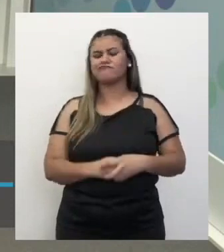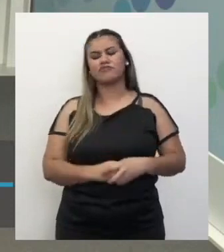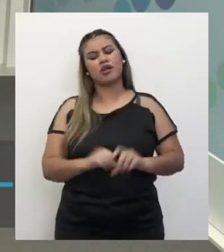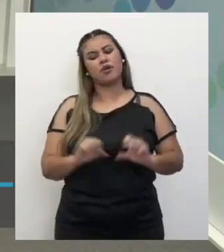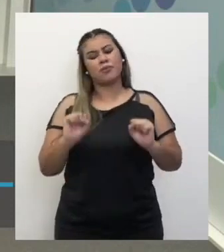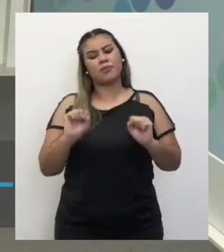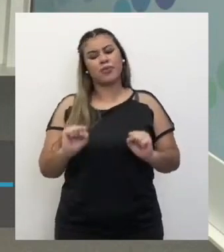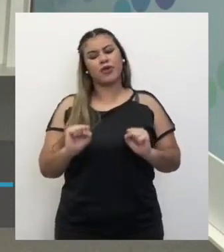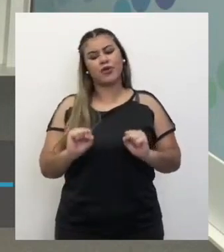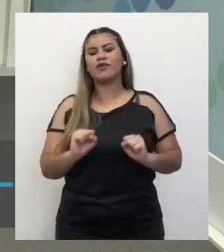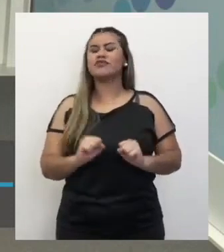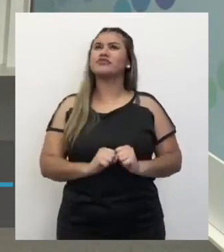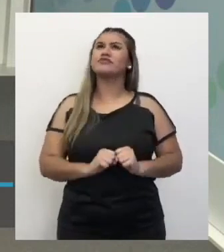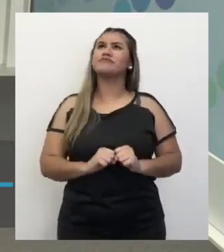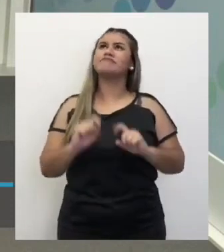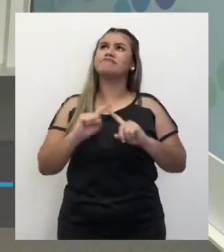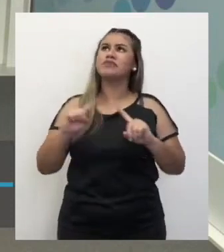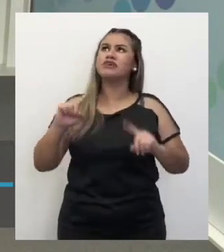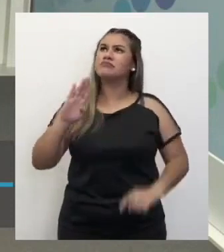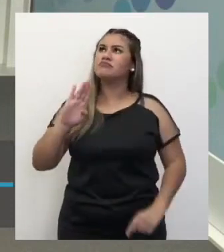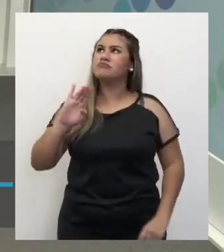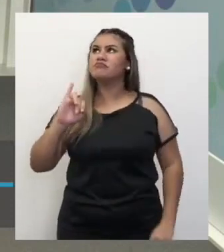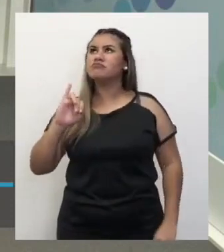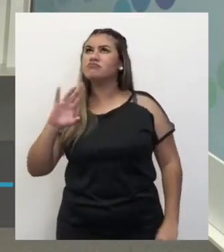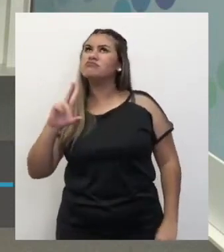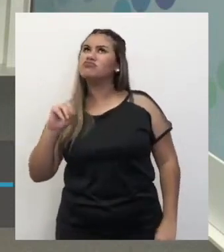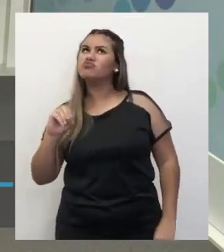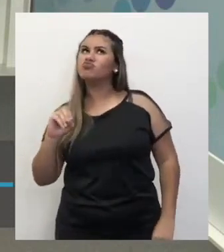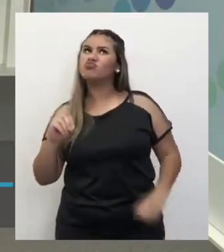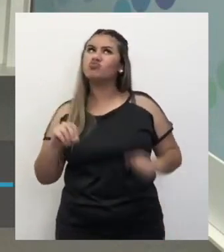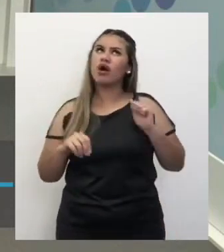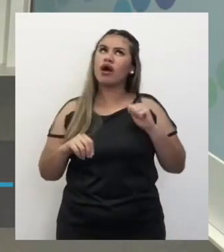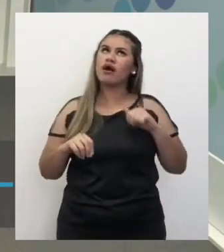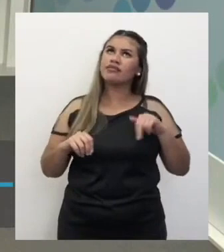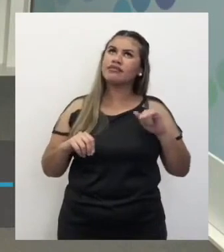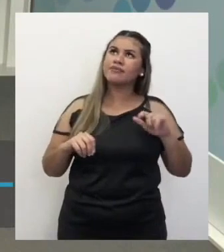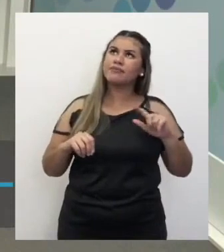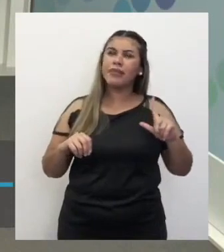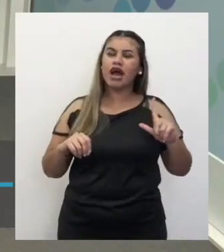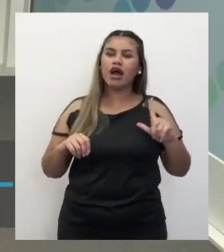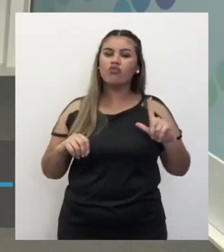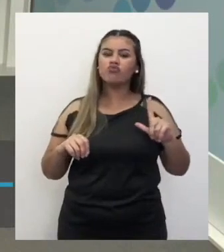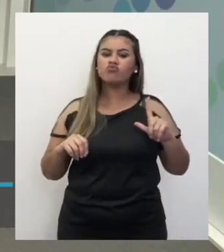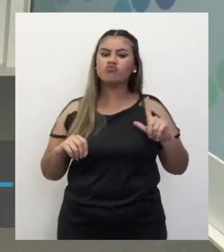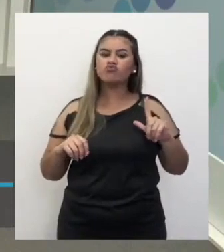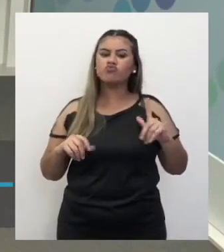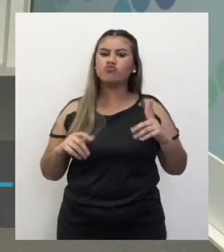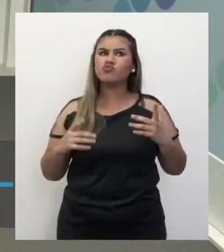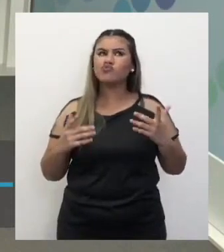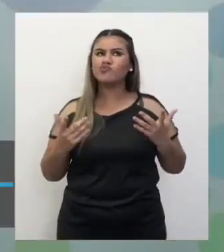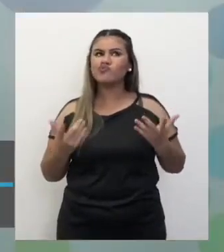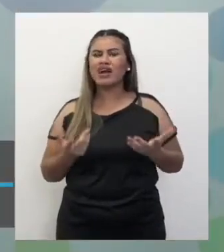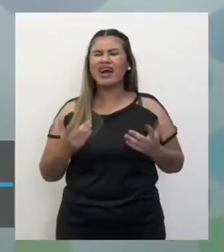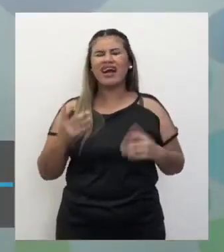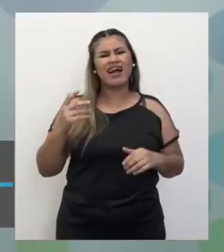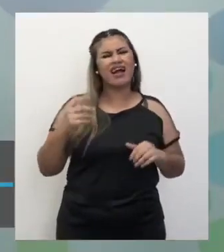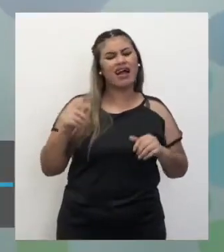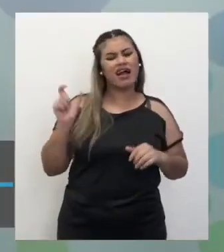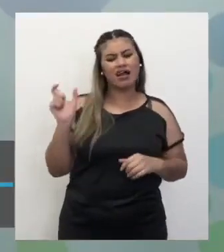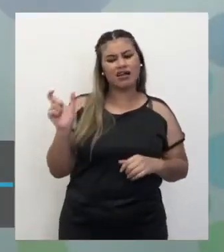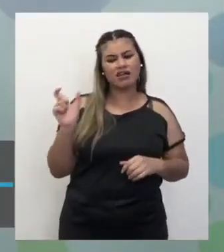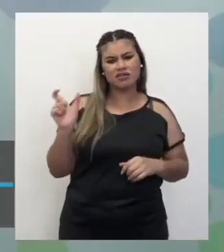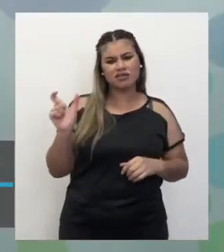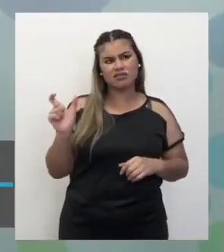diferença entre um bicho e um animal? Quando eu falo, olha... A Nathalie, animal é meio abstrato e bicho é concreto. Será que não